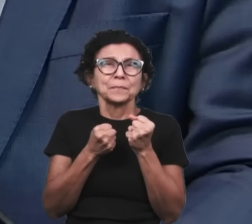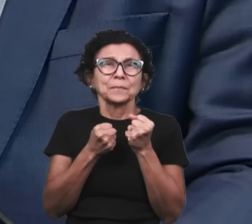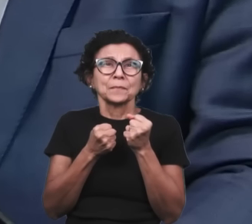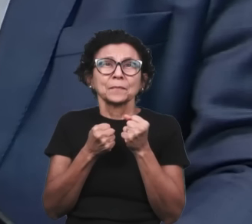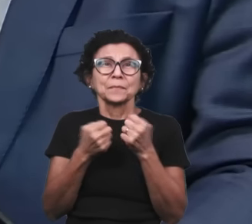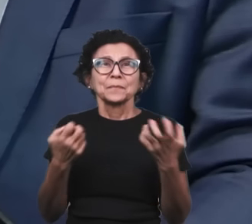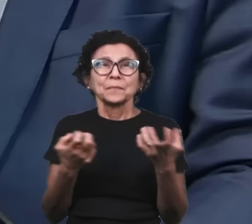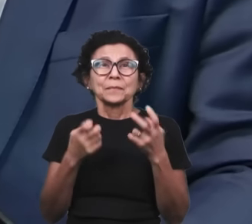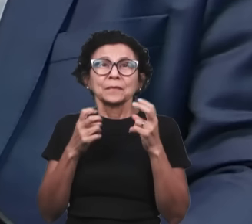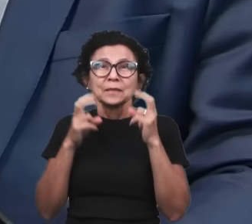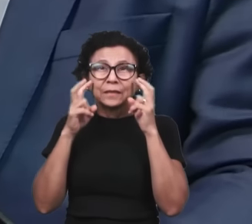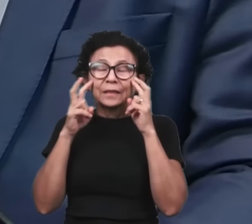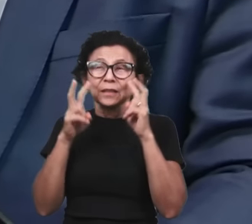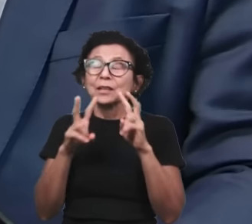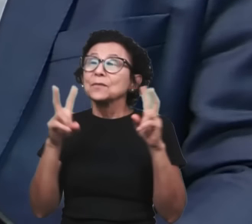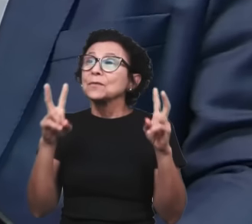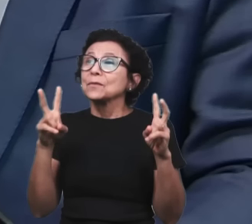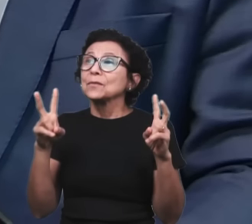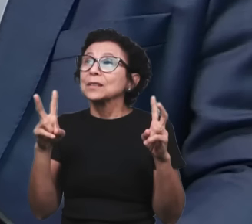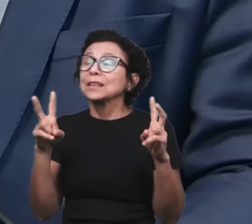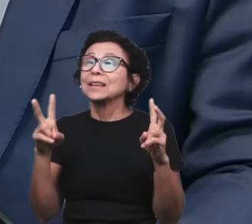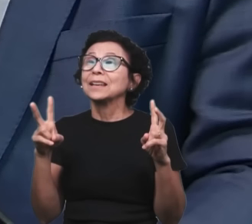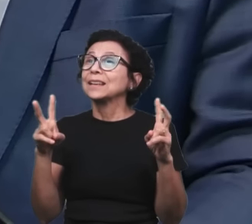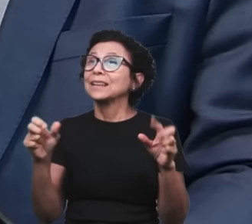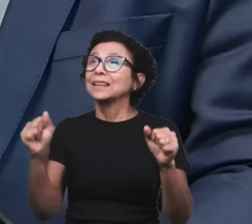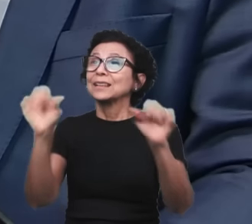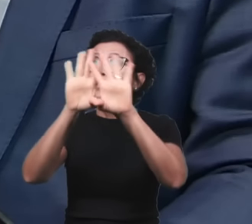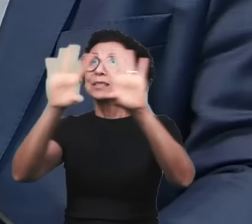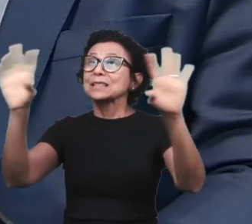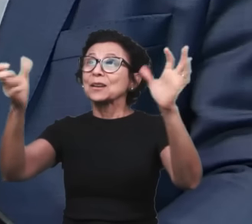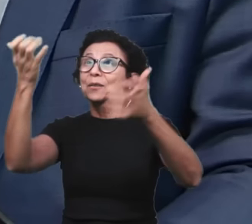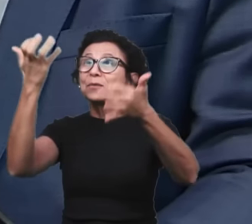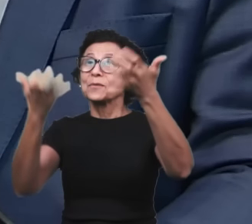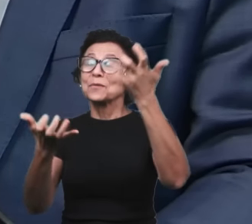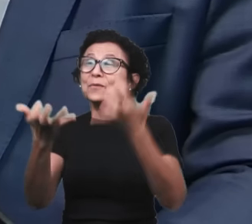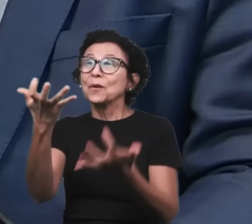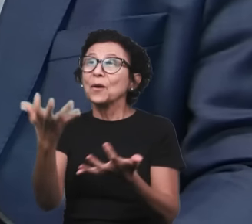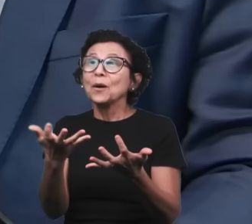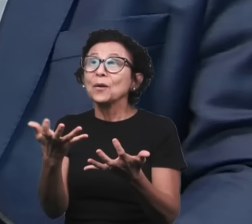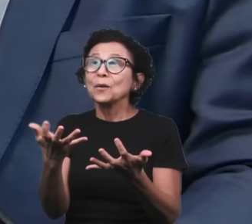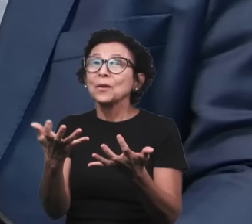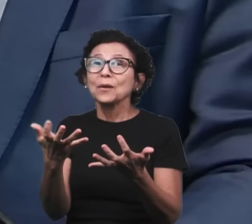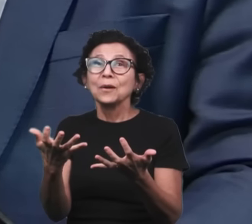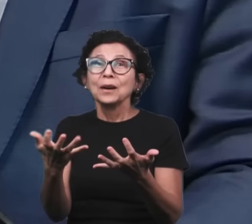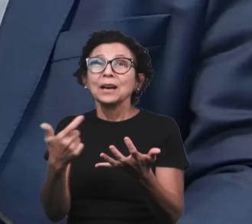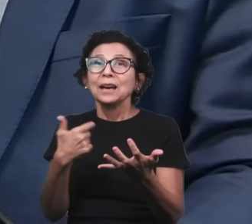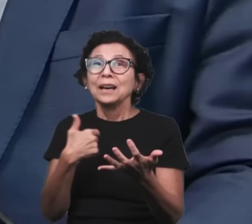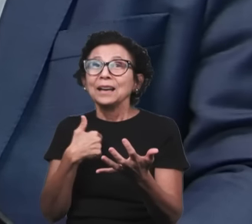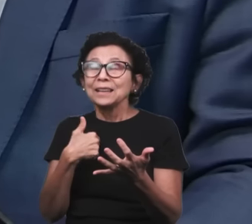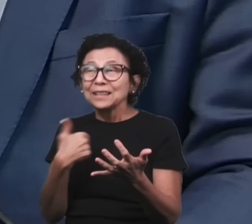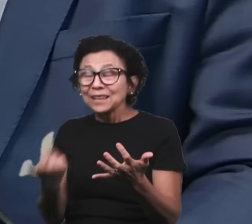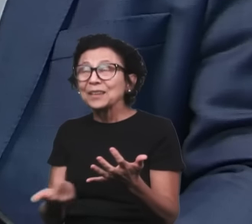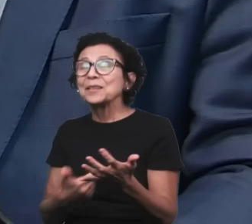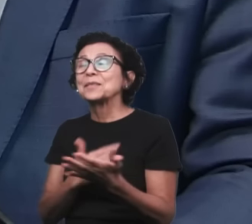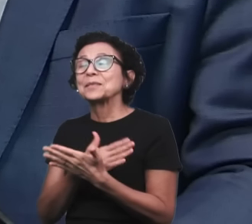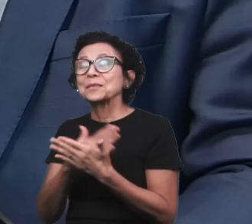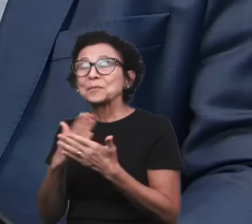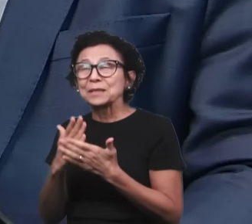inesperadamente comecei a glorificar o Senhor sozinho, todo mundo despedindo, e eu começando o monte, que eu comecei